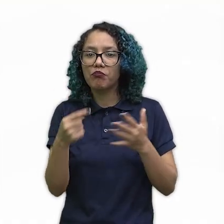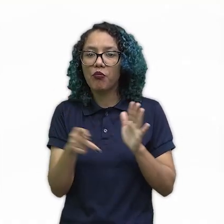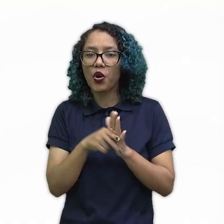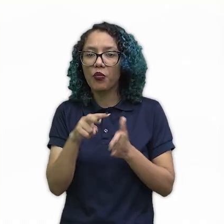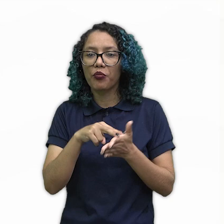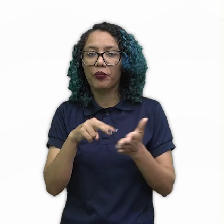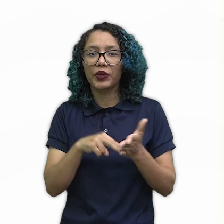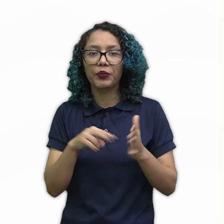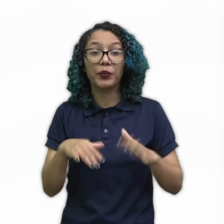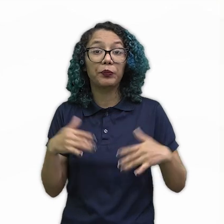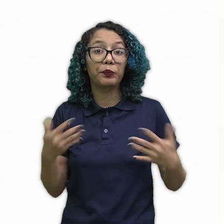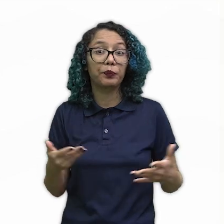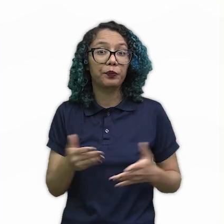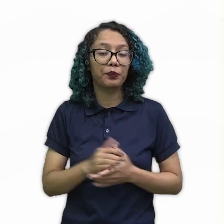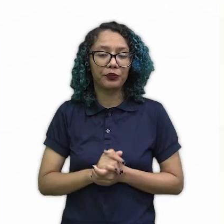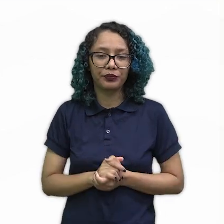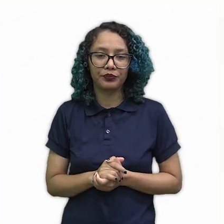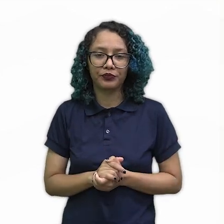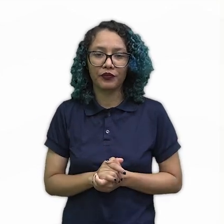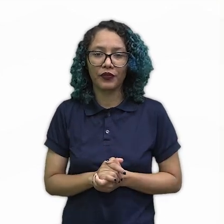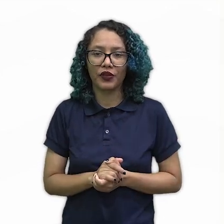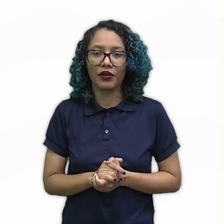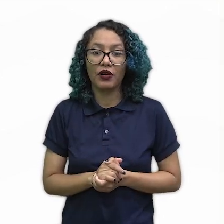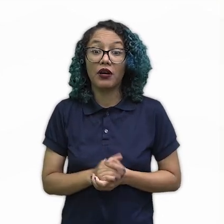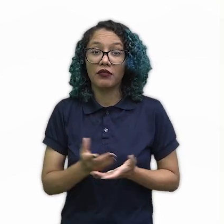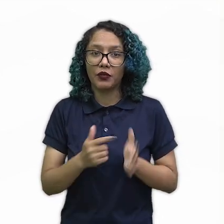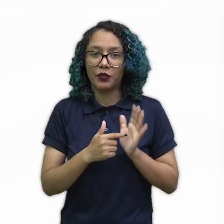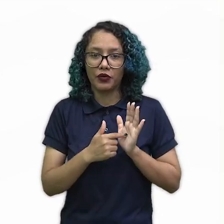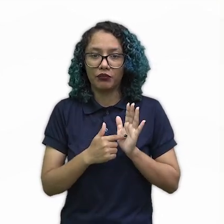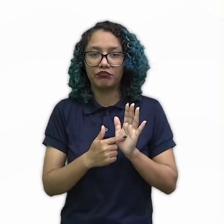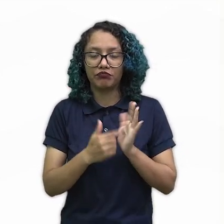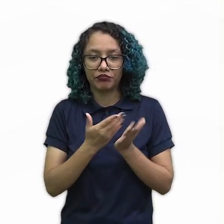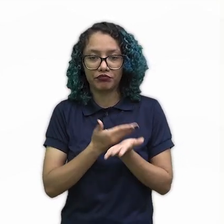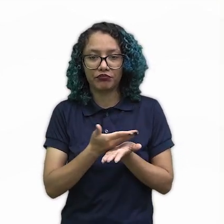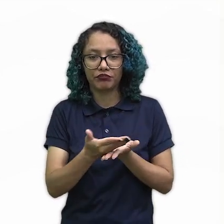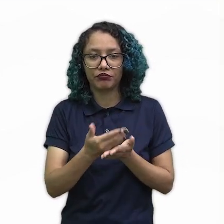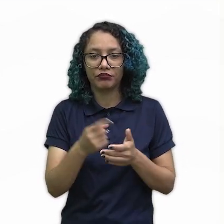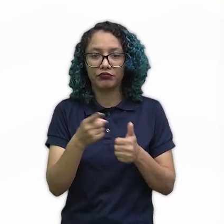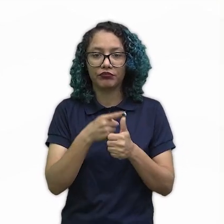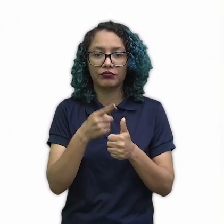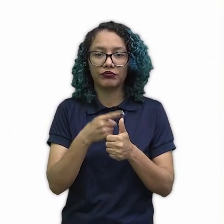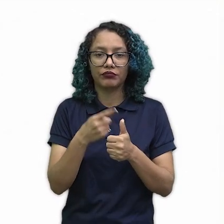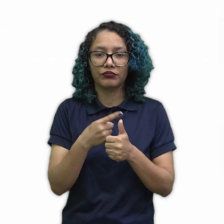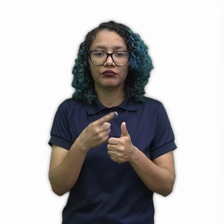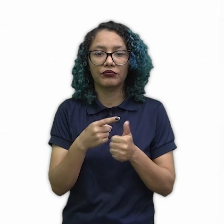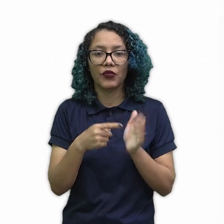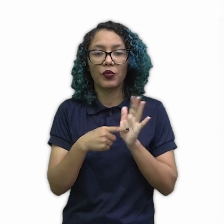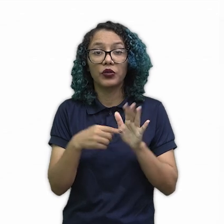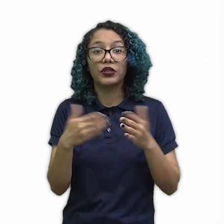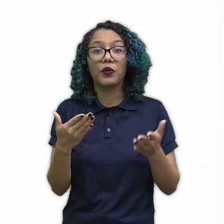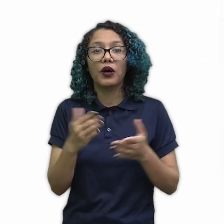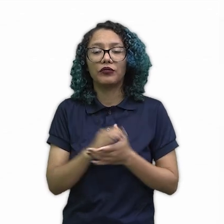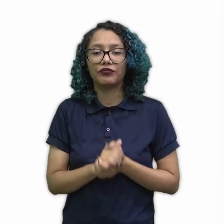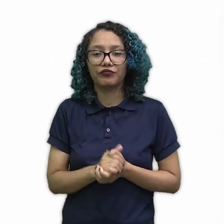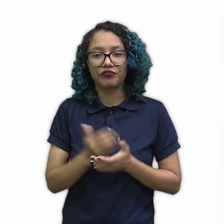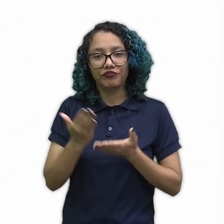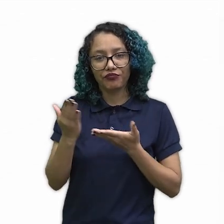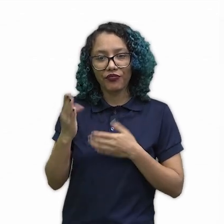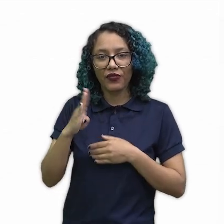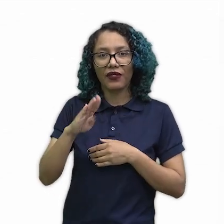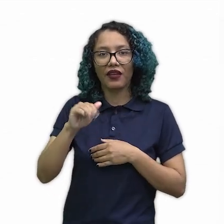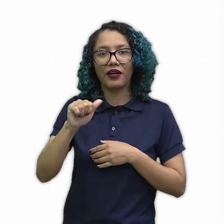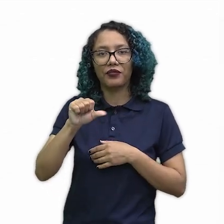do prisma? Nós temos os seguintes elementos. Vamos começar pelo primeiro, que nós vimos lá na definição. São o quê? São